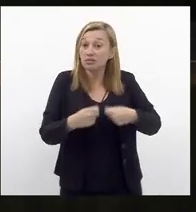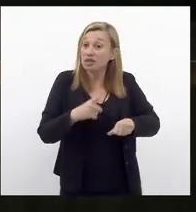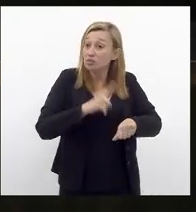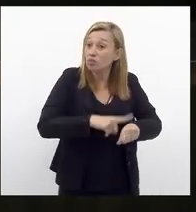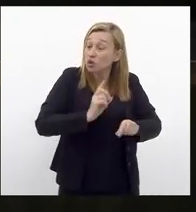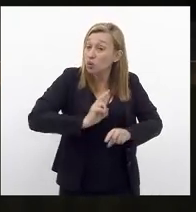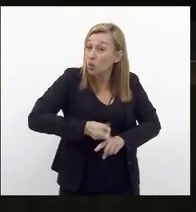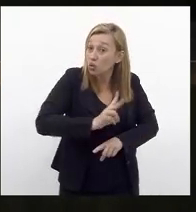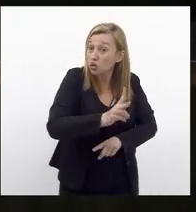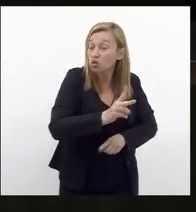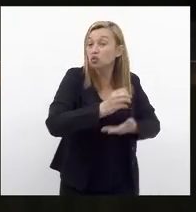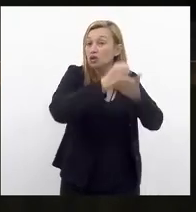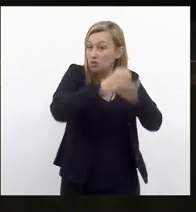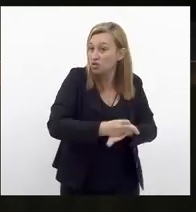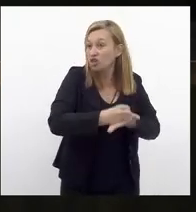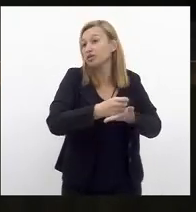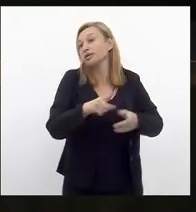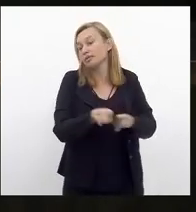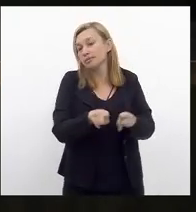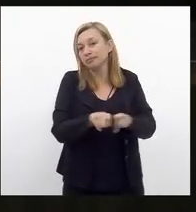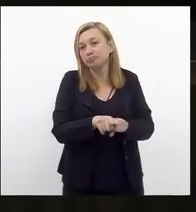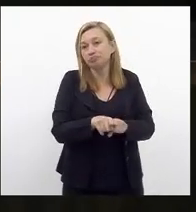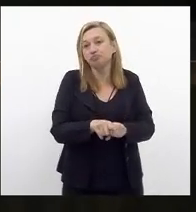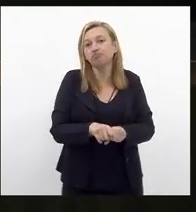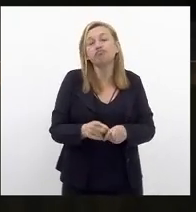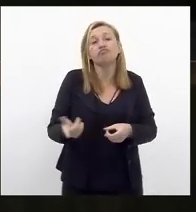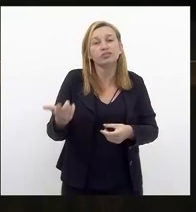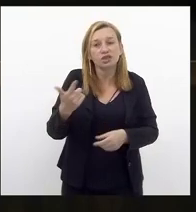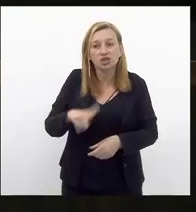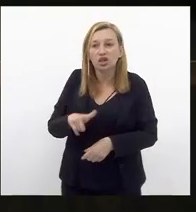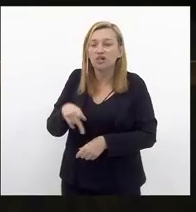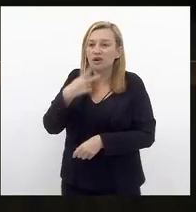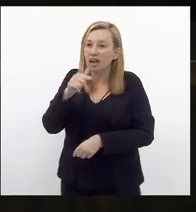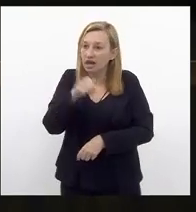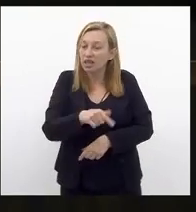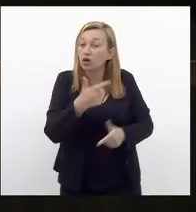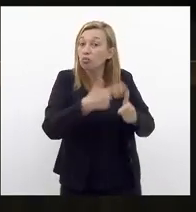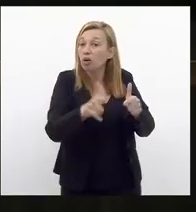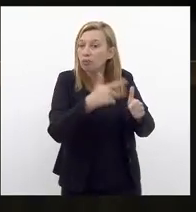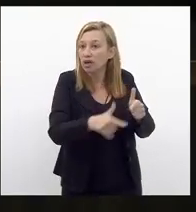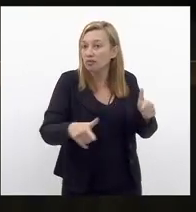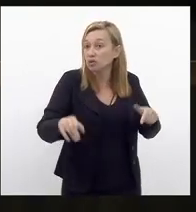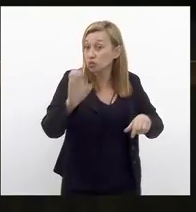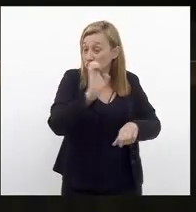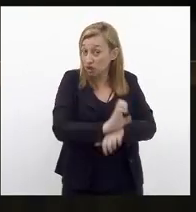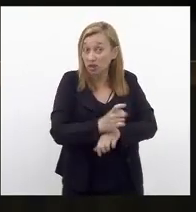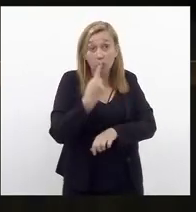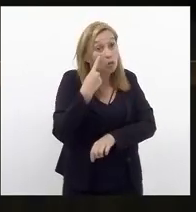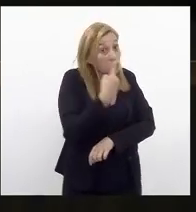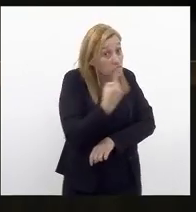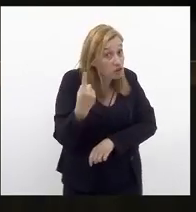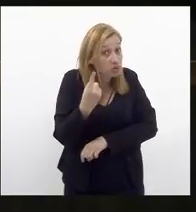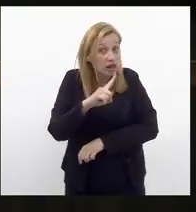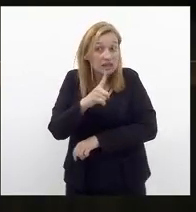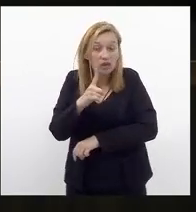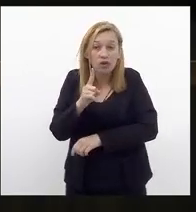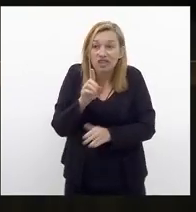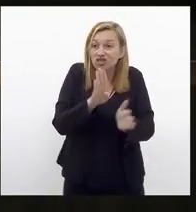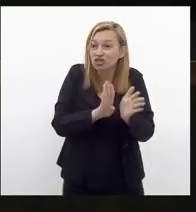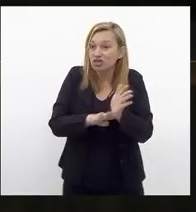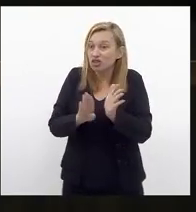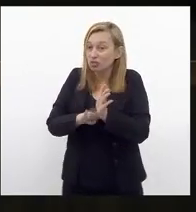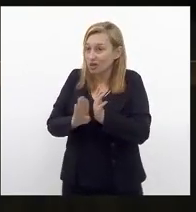seja contínuo e sustentável que vou novamente dizer aqui o problema do Estado como vimos não é de